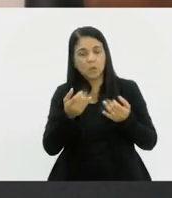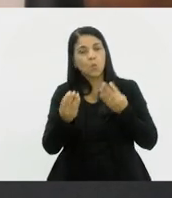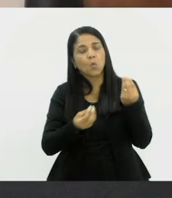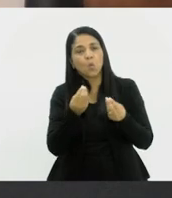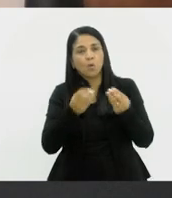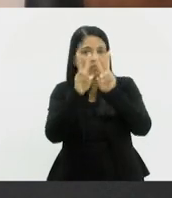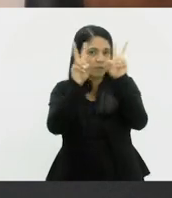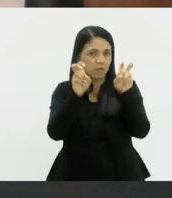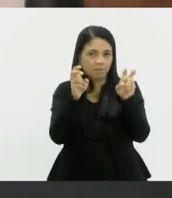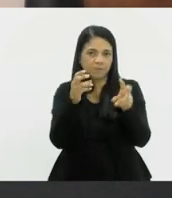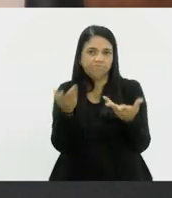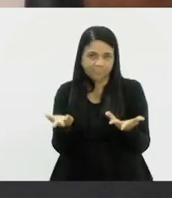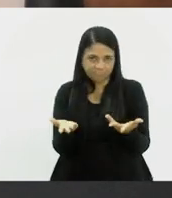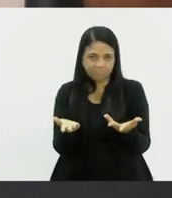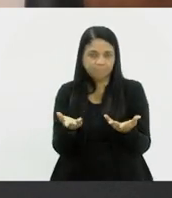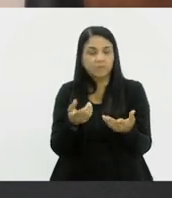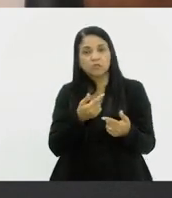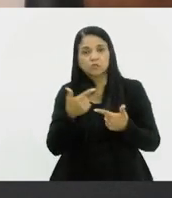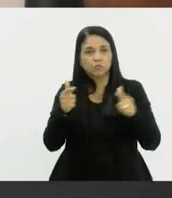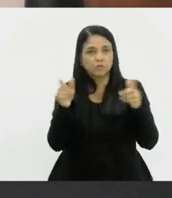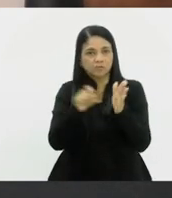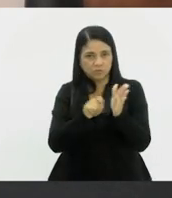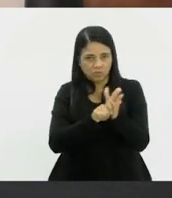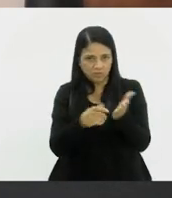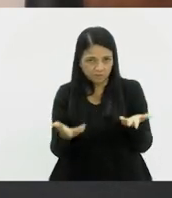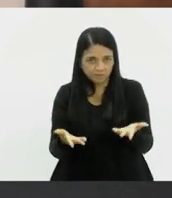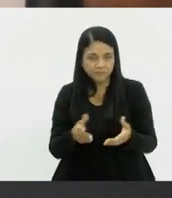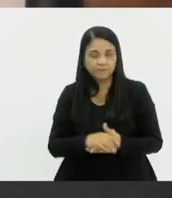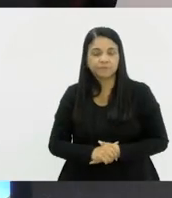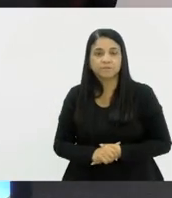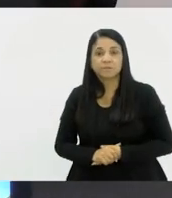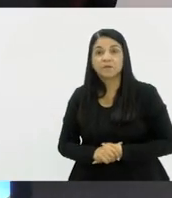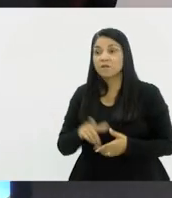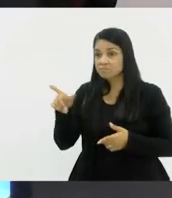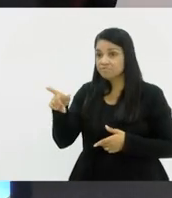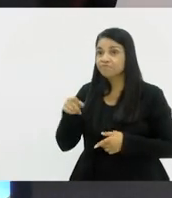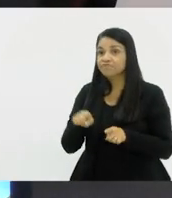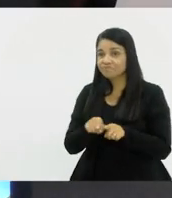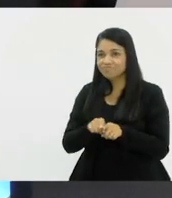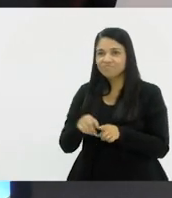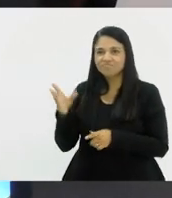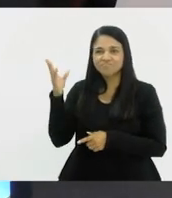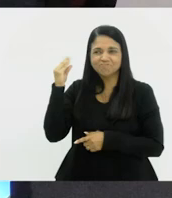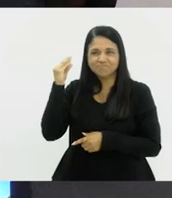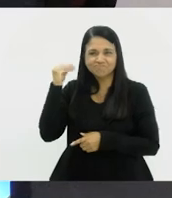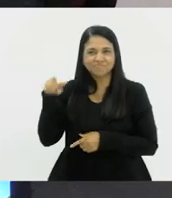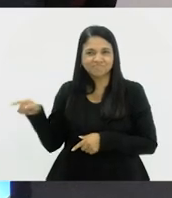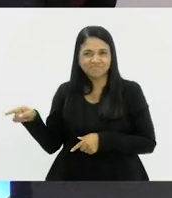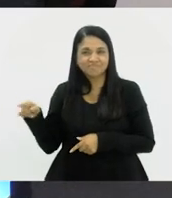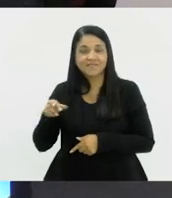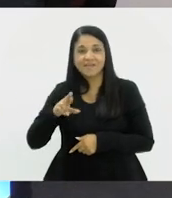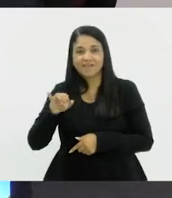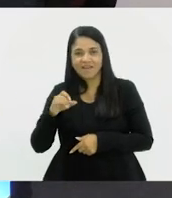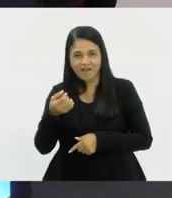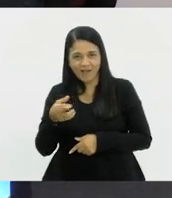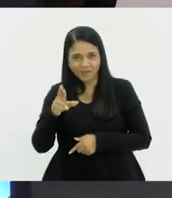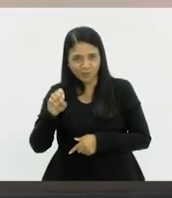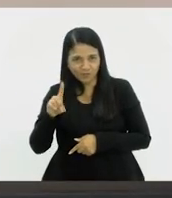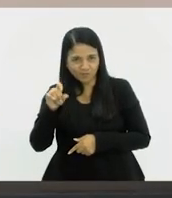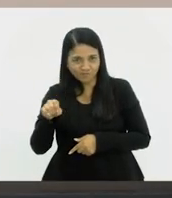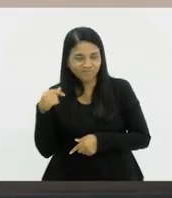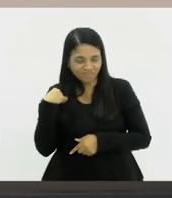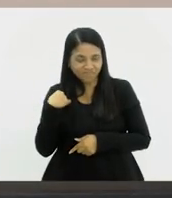tema do do uso das Outras Drogas o Ricardo nemes falou isso no meu ouvido aqui no início e é verdade